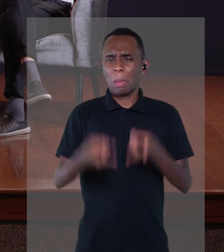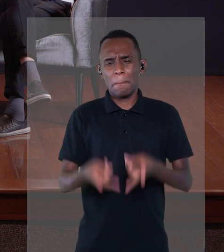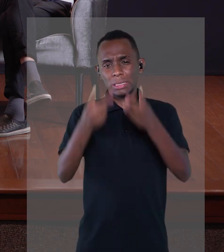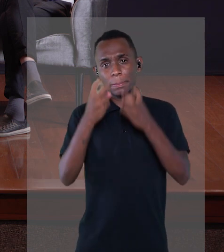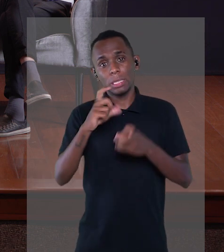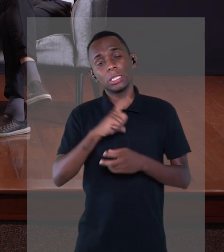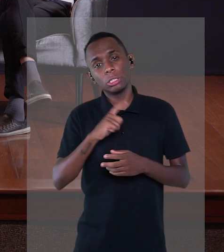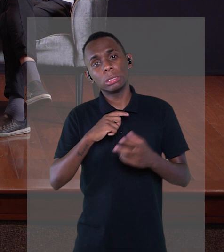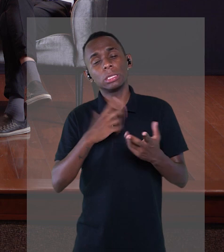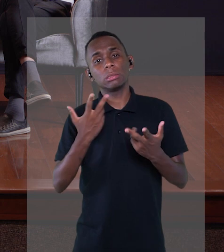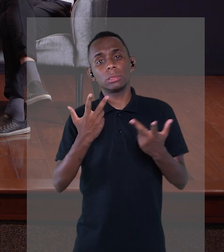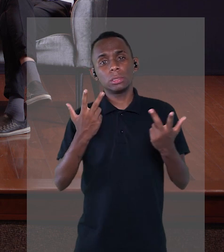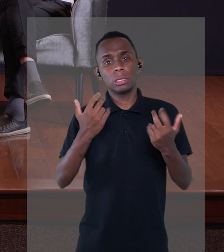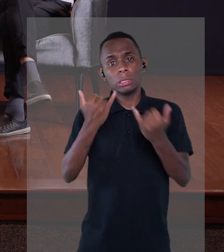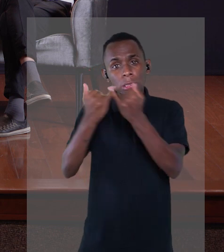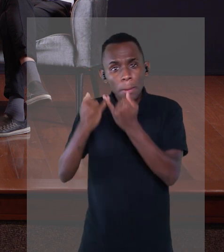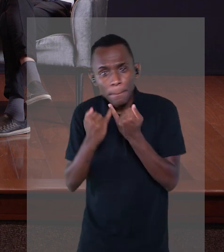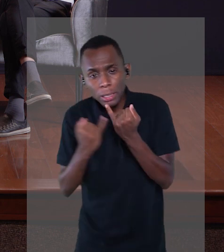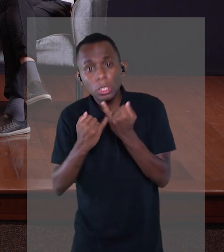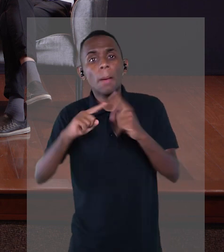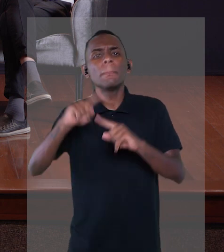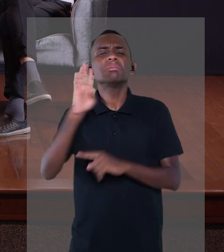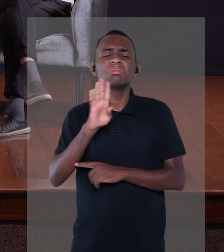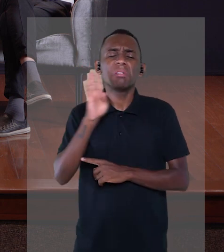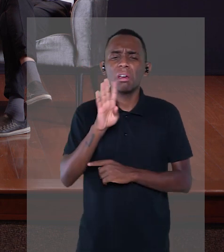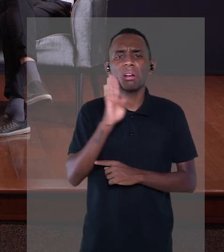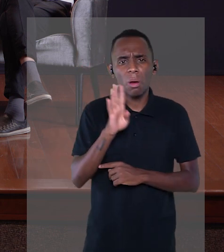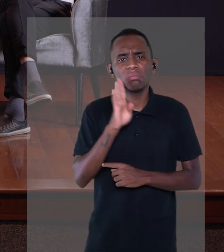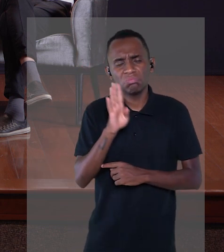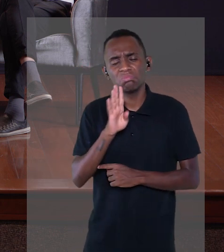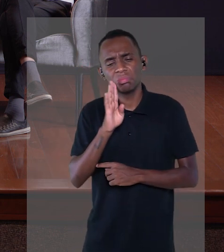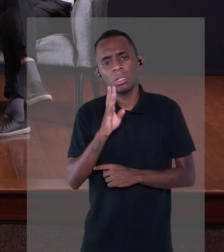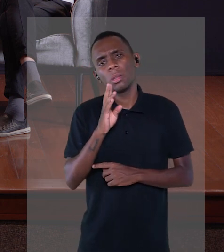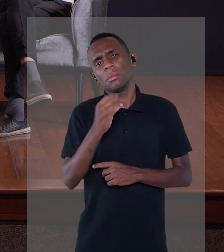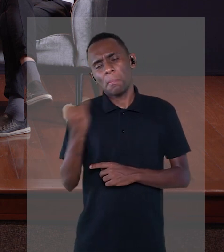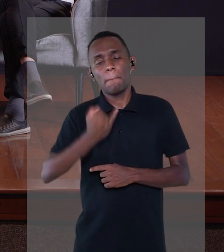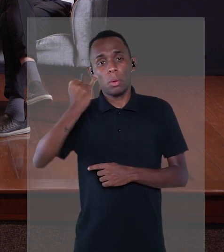que havia uma semelhança entre uma coisa e a outra, mas acho muito legal que haja. Acho que